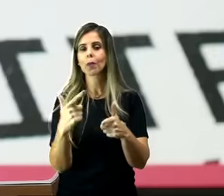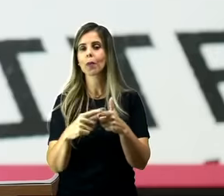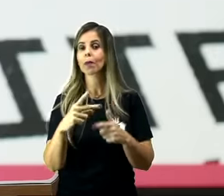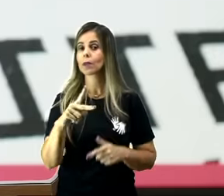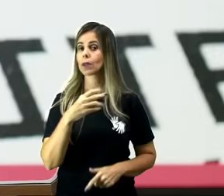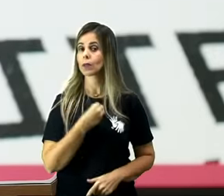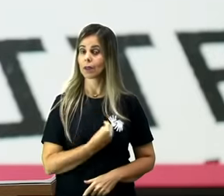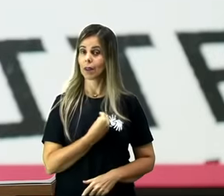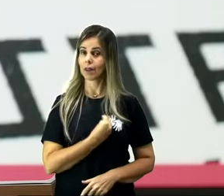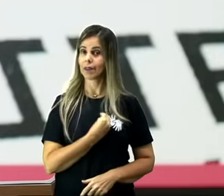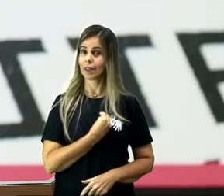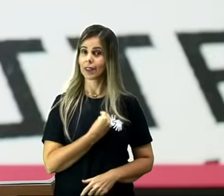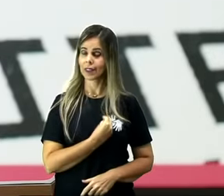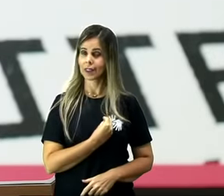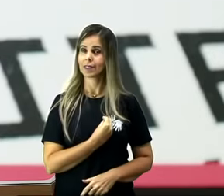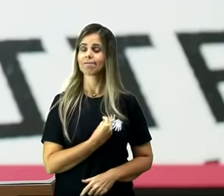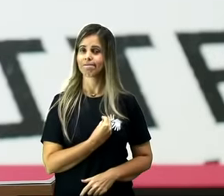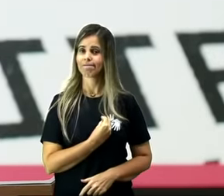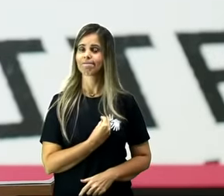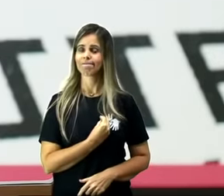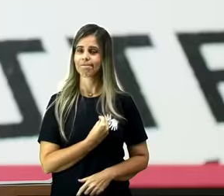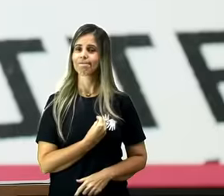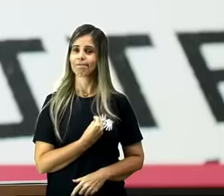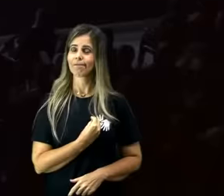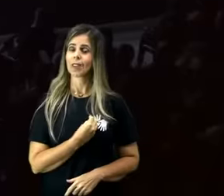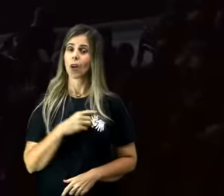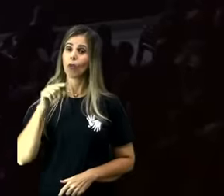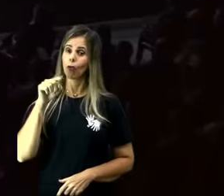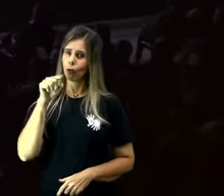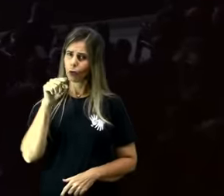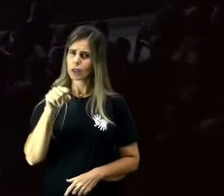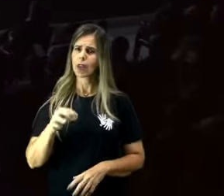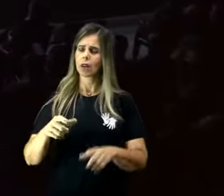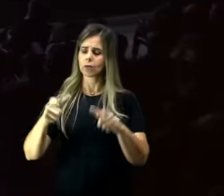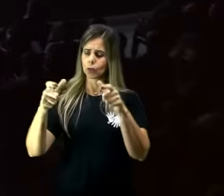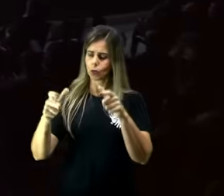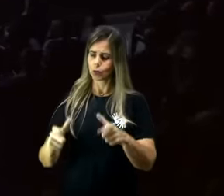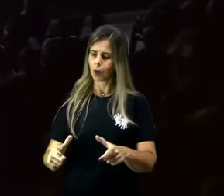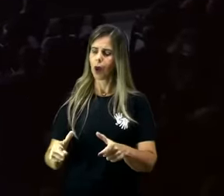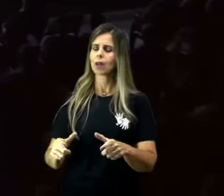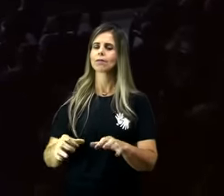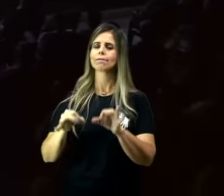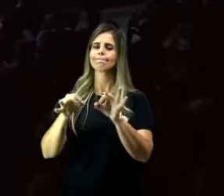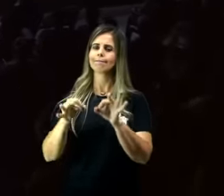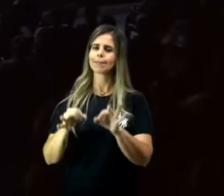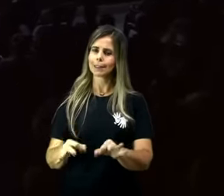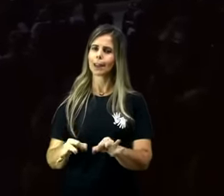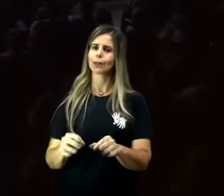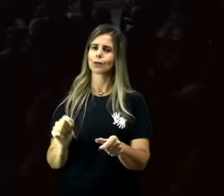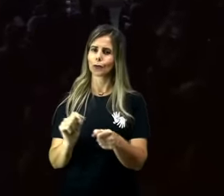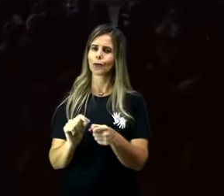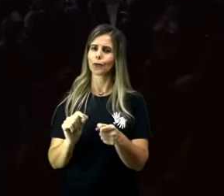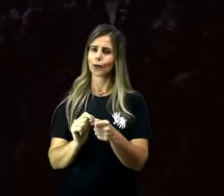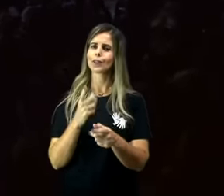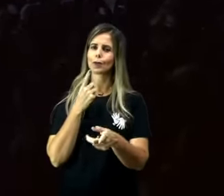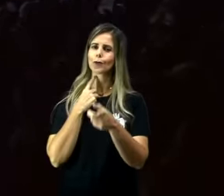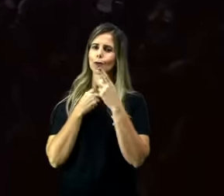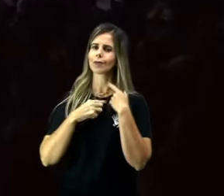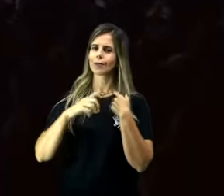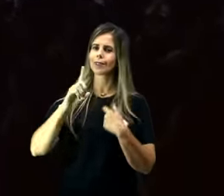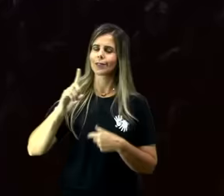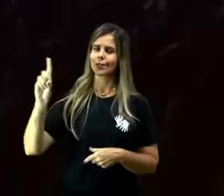das vezes, é um prenúncio de que você está exatamente na direção do teu propósito.